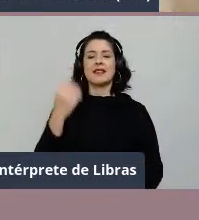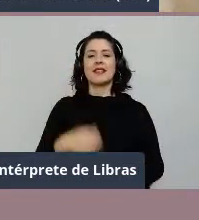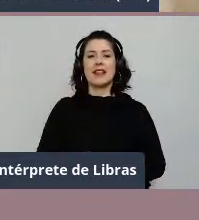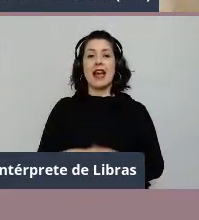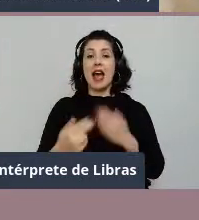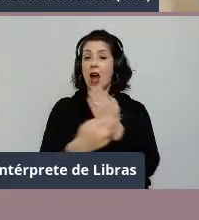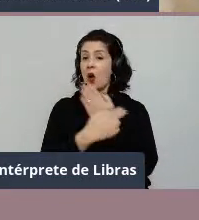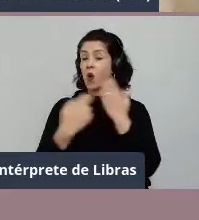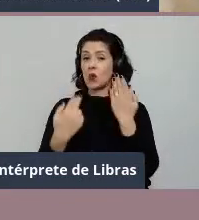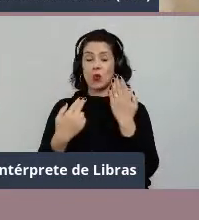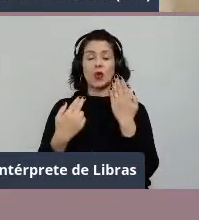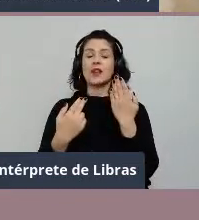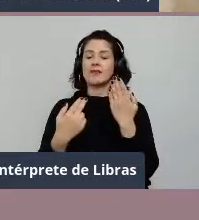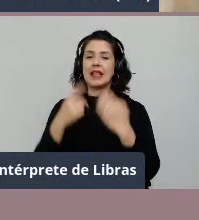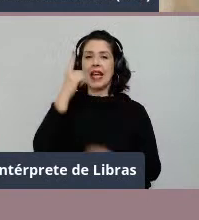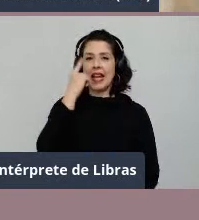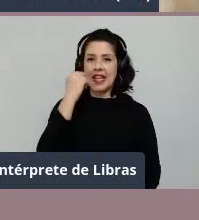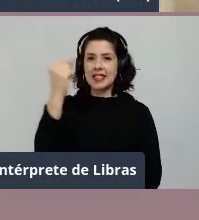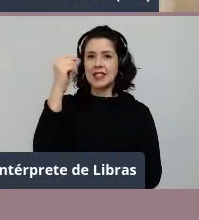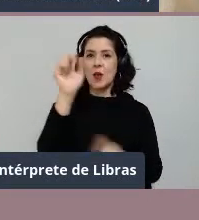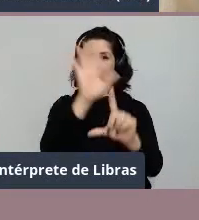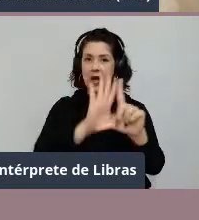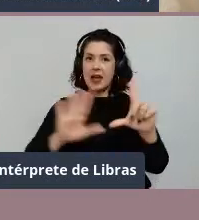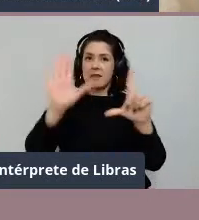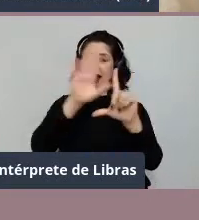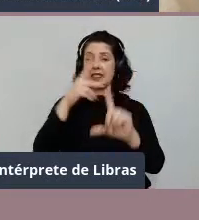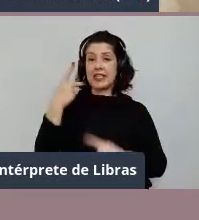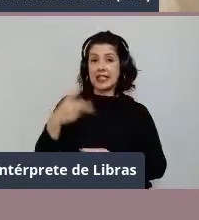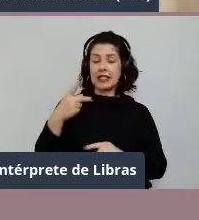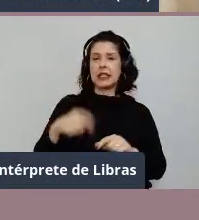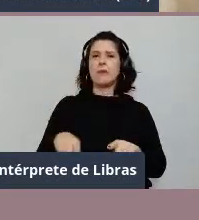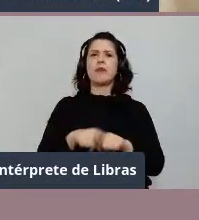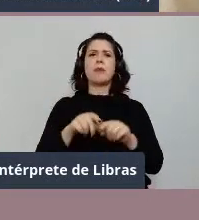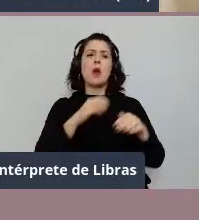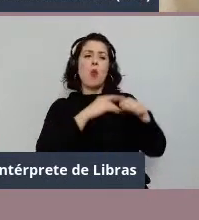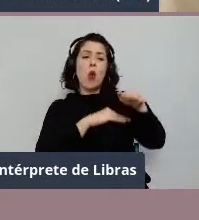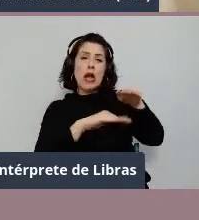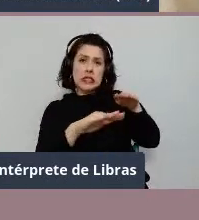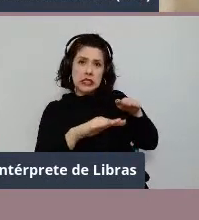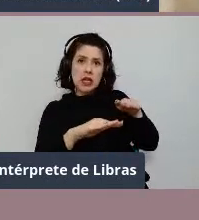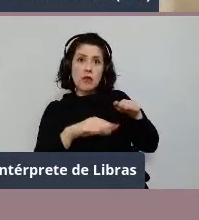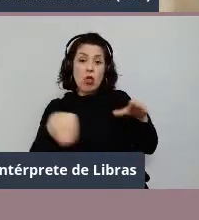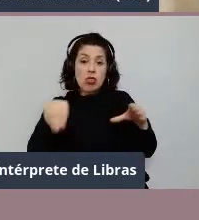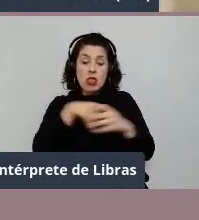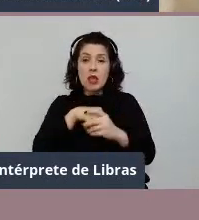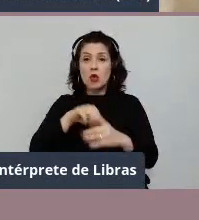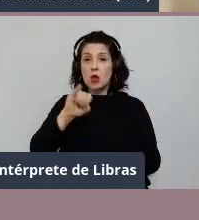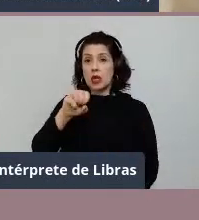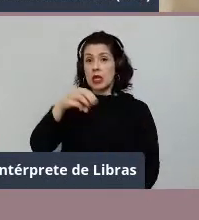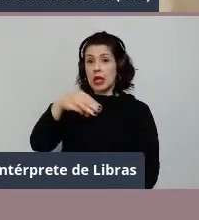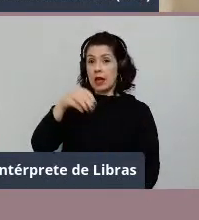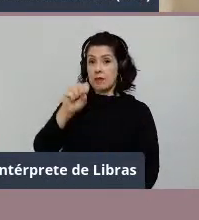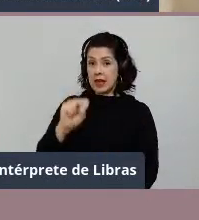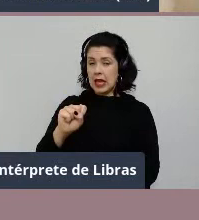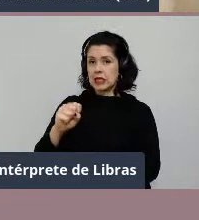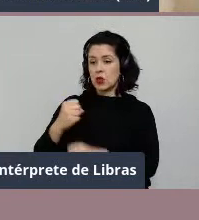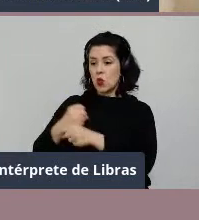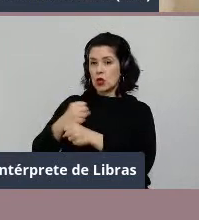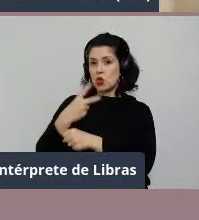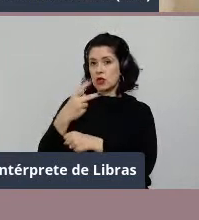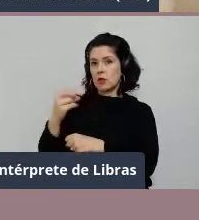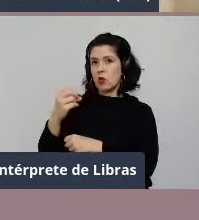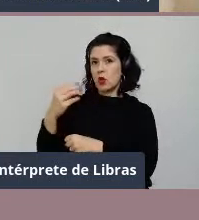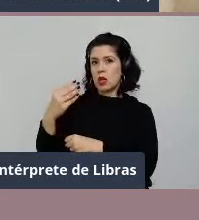uma imagem dela. O acervo dela está no MS desde 2004. A gente